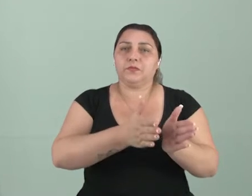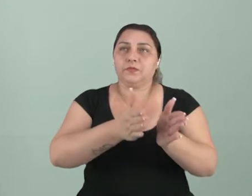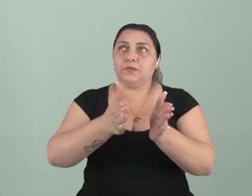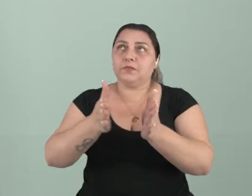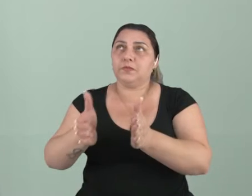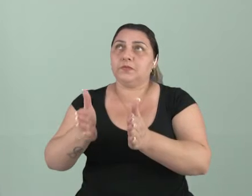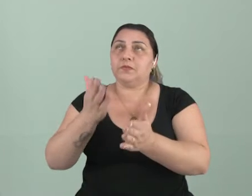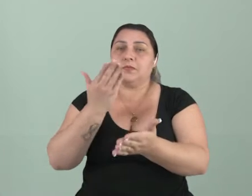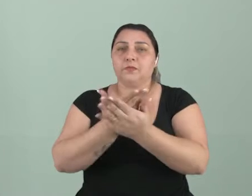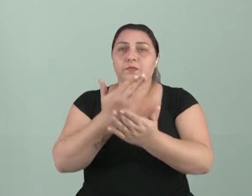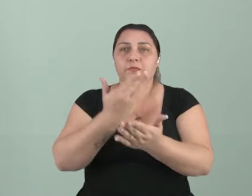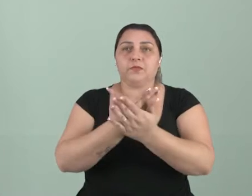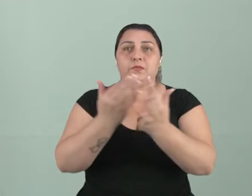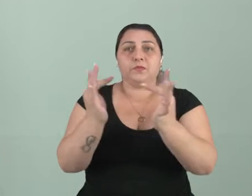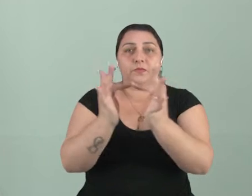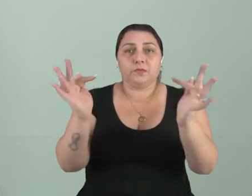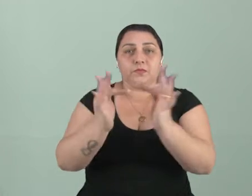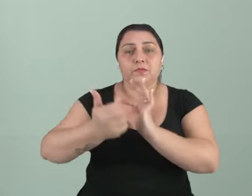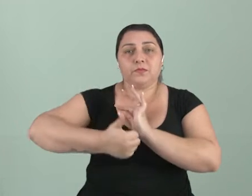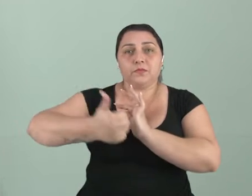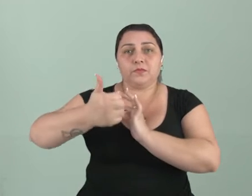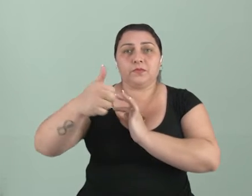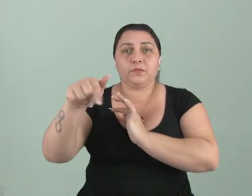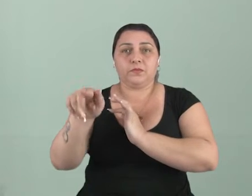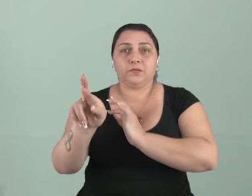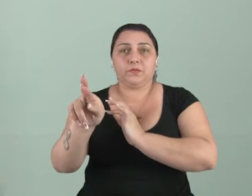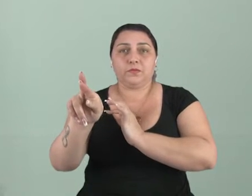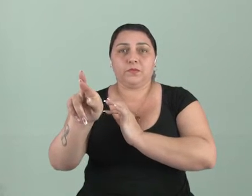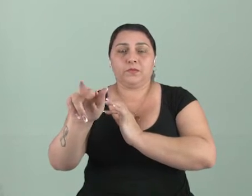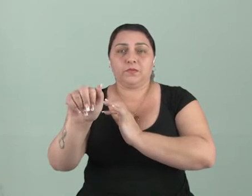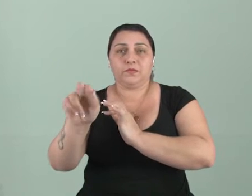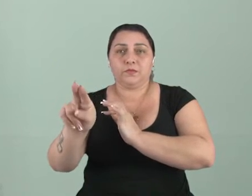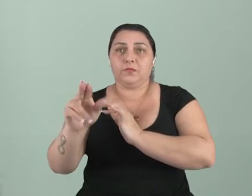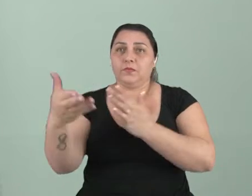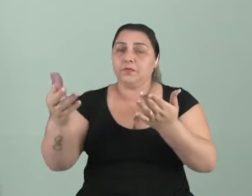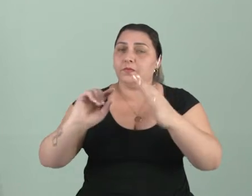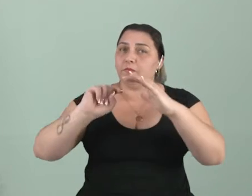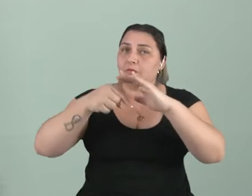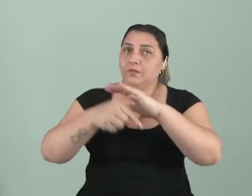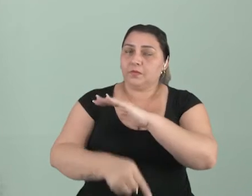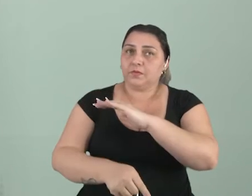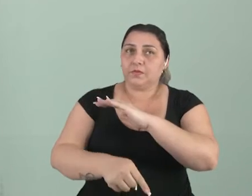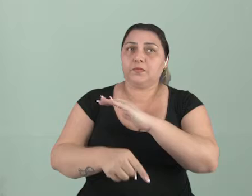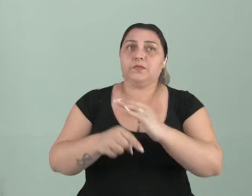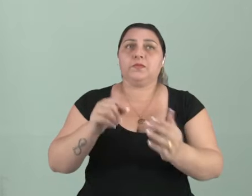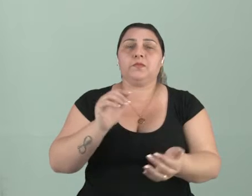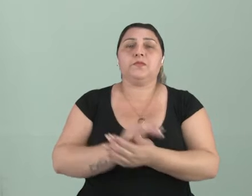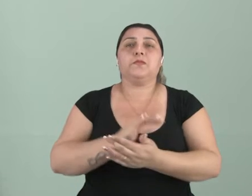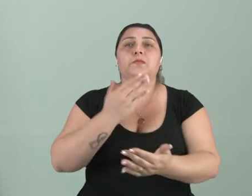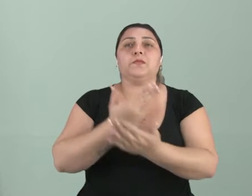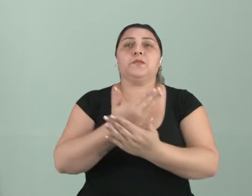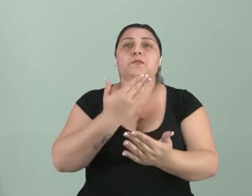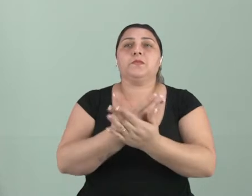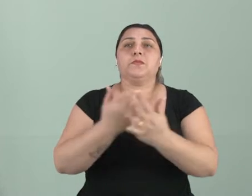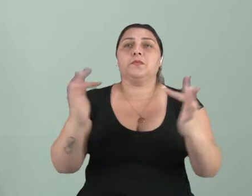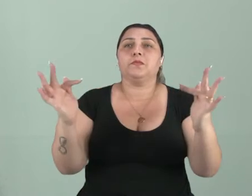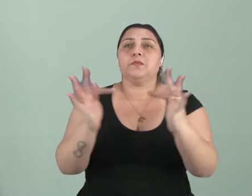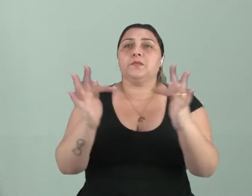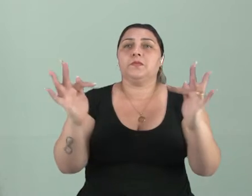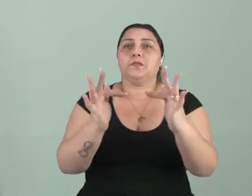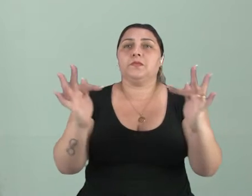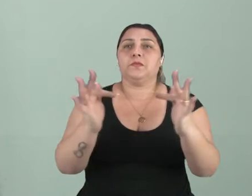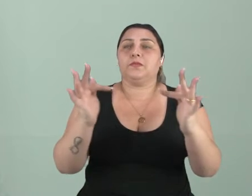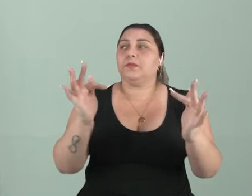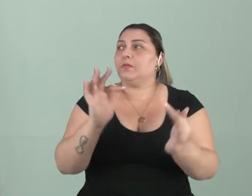hoje nós vamos aprofundar o estudo da função do primeiro grau a partir dos seus coeficientes.